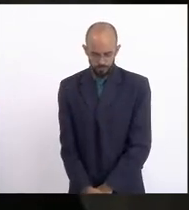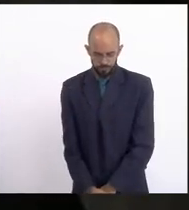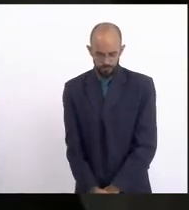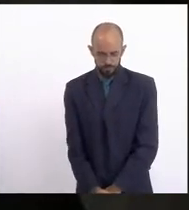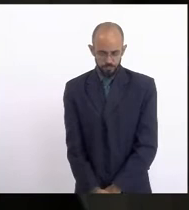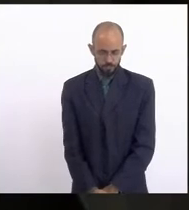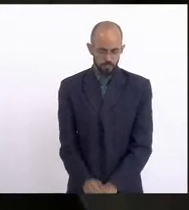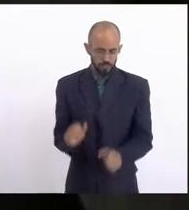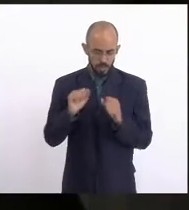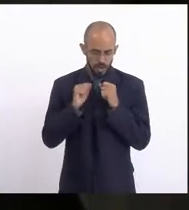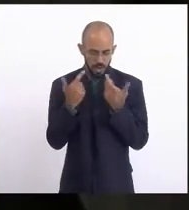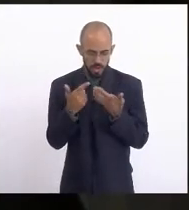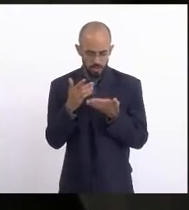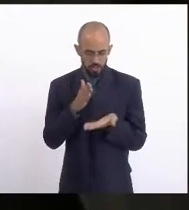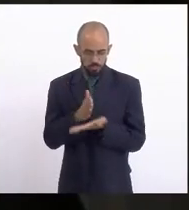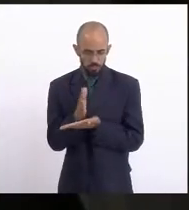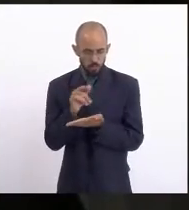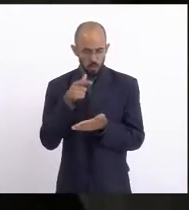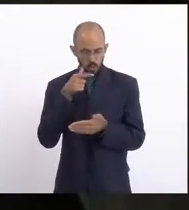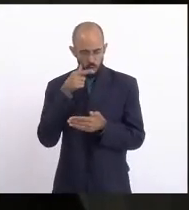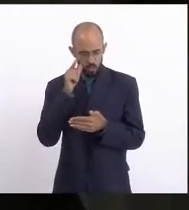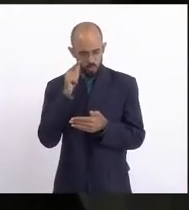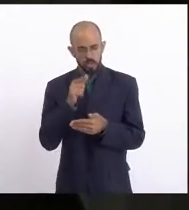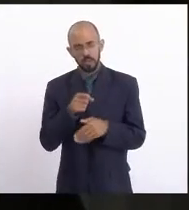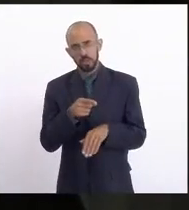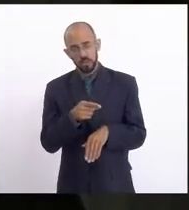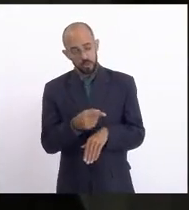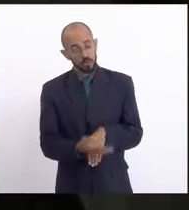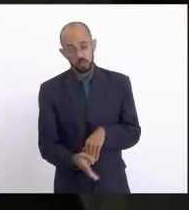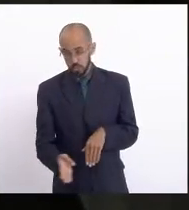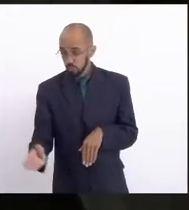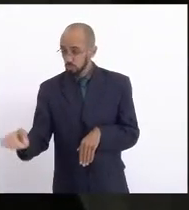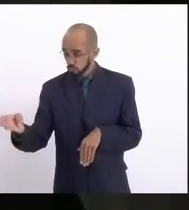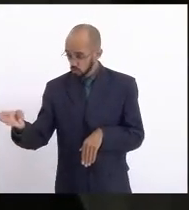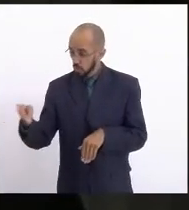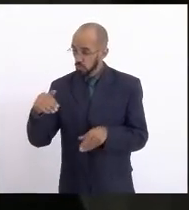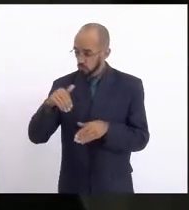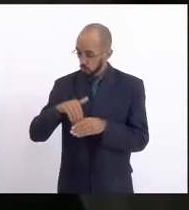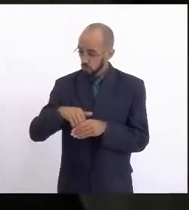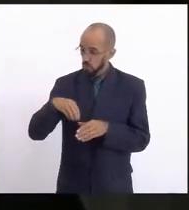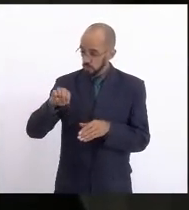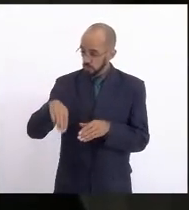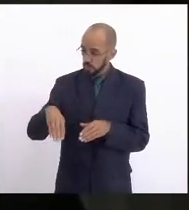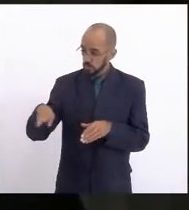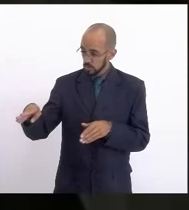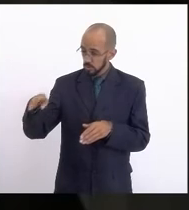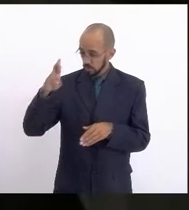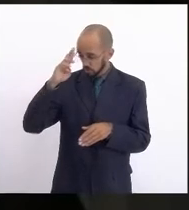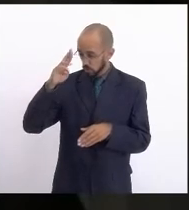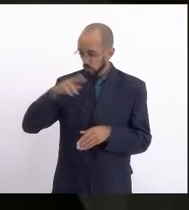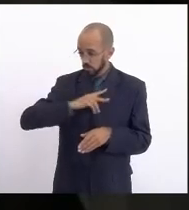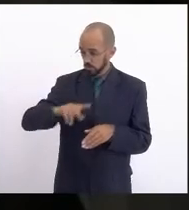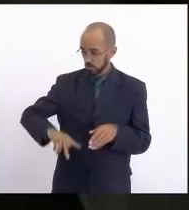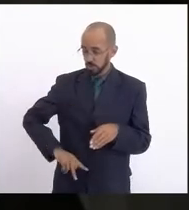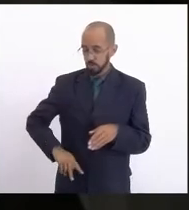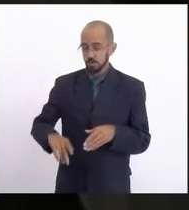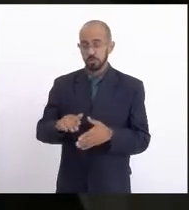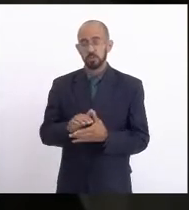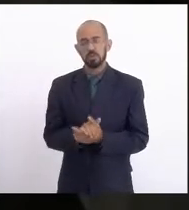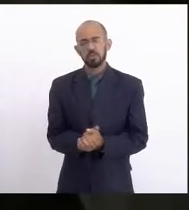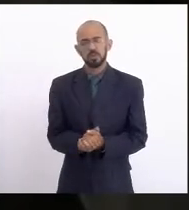deputado Valdaceasa, e Vossa Excelência votou favoravelmente, a criação